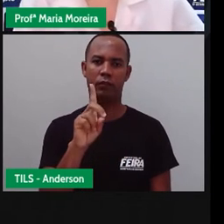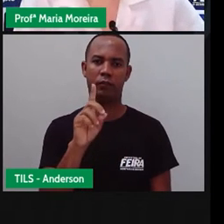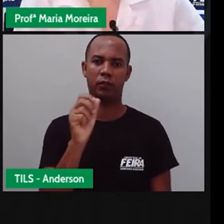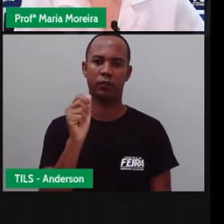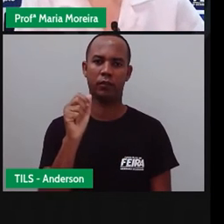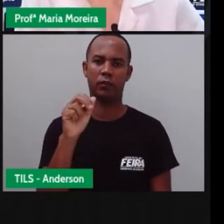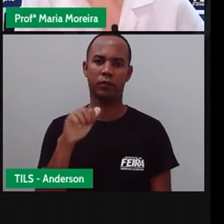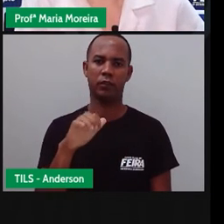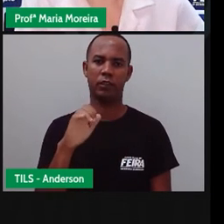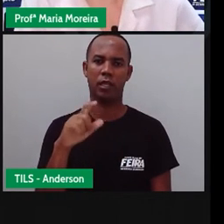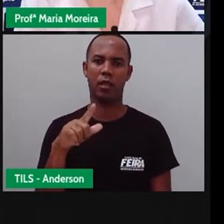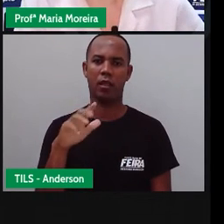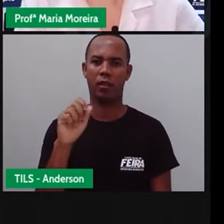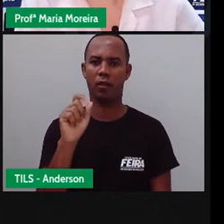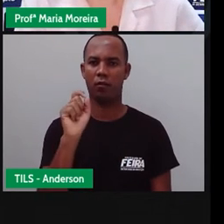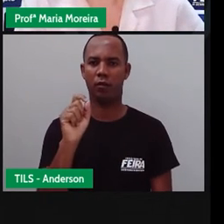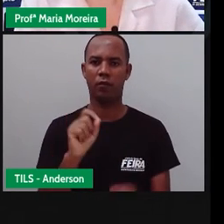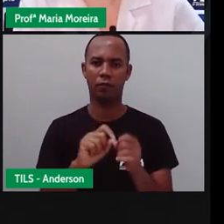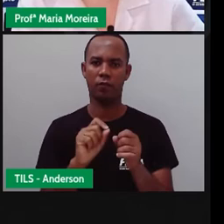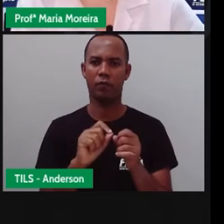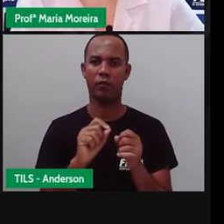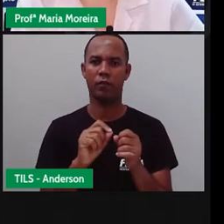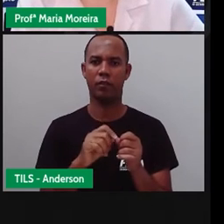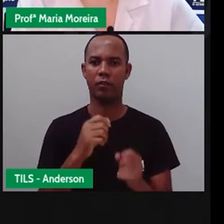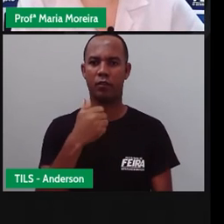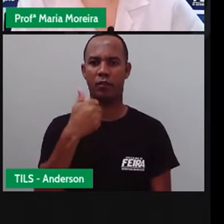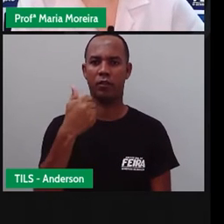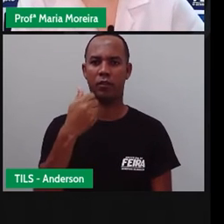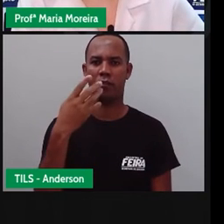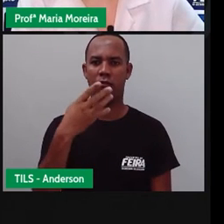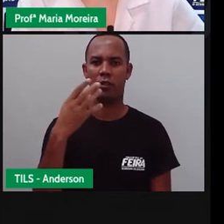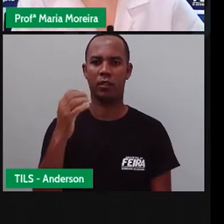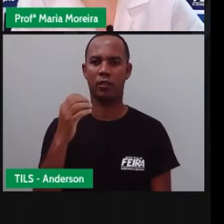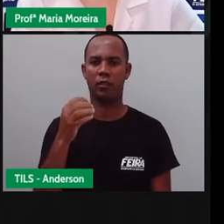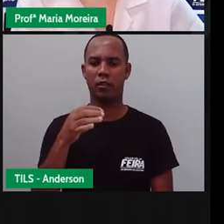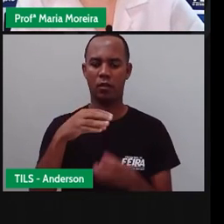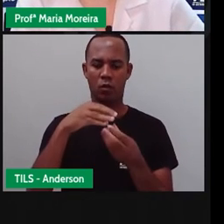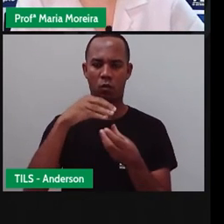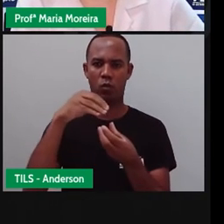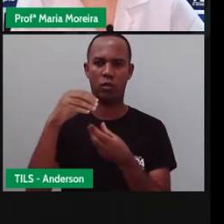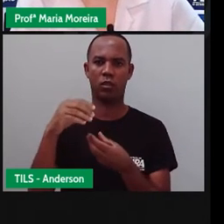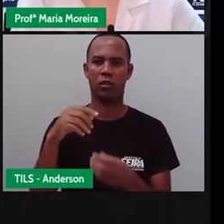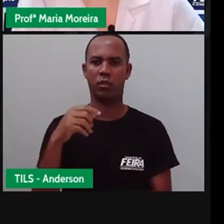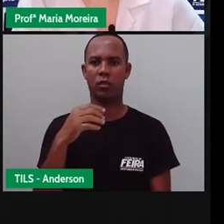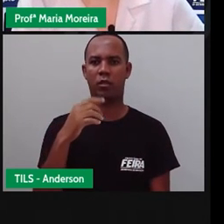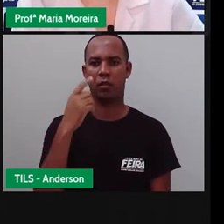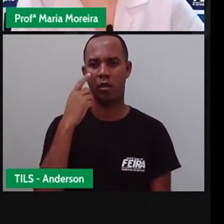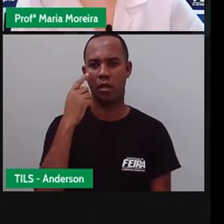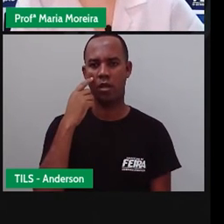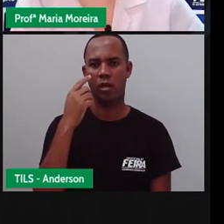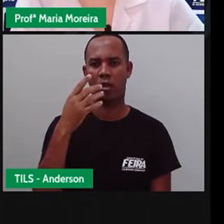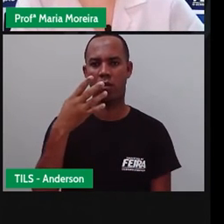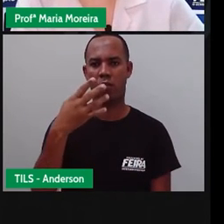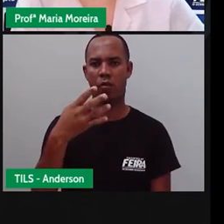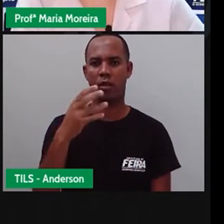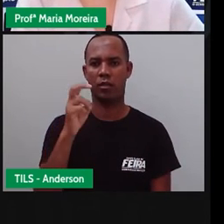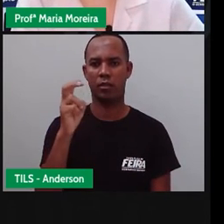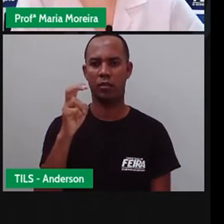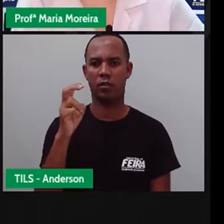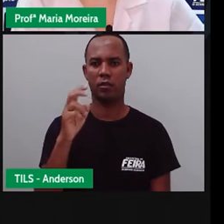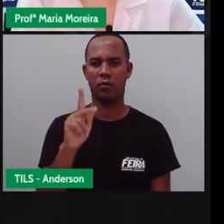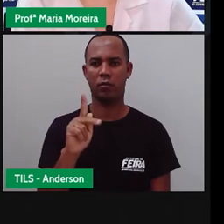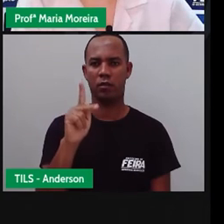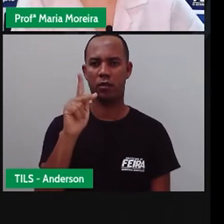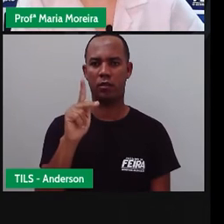coxinhas 45 quibes e 120 pizza não é quando os salgados